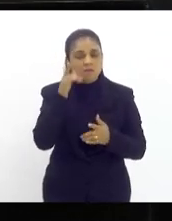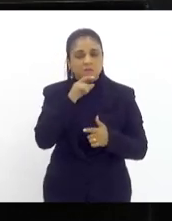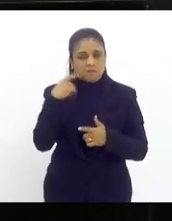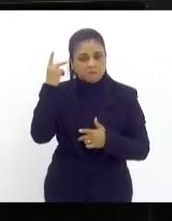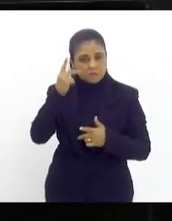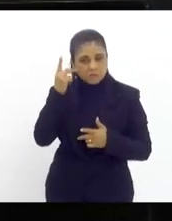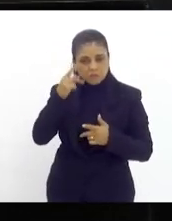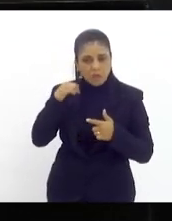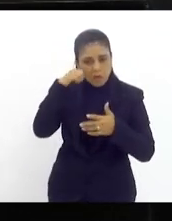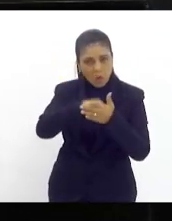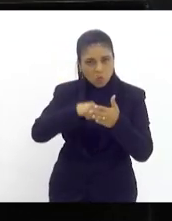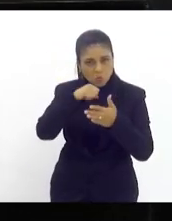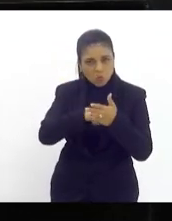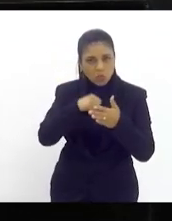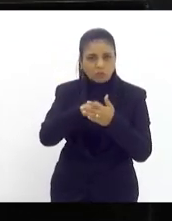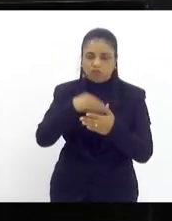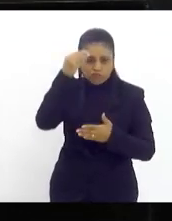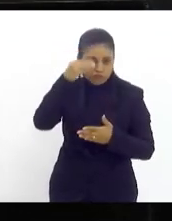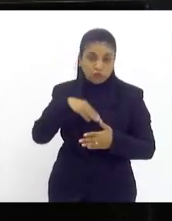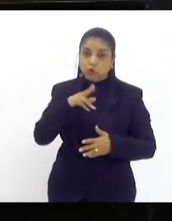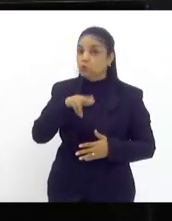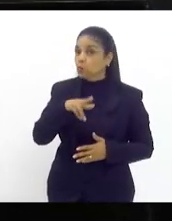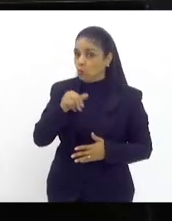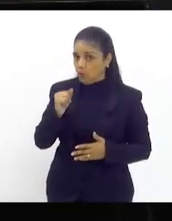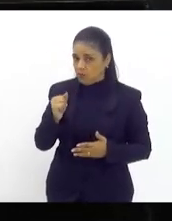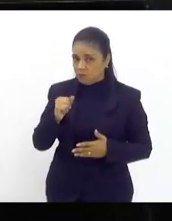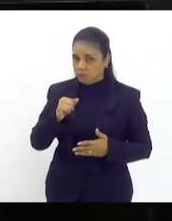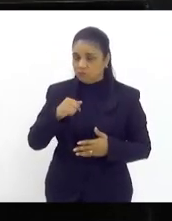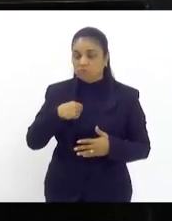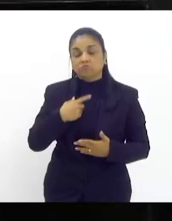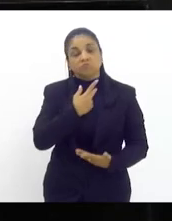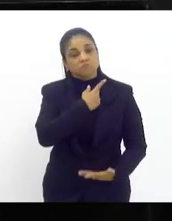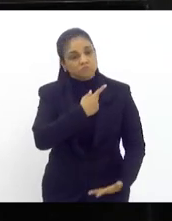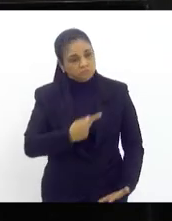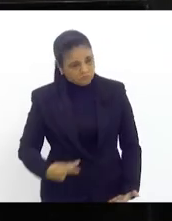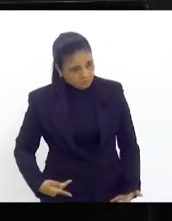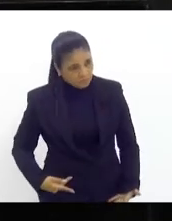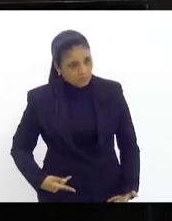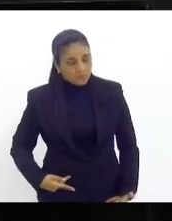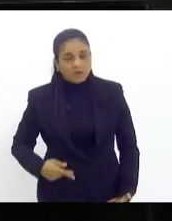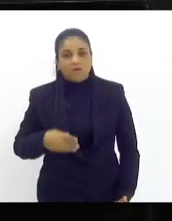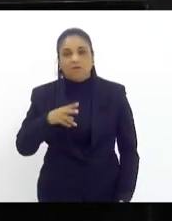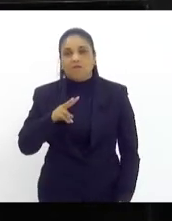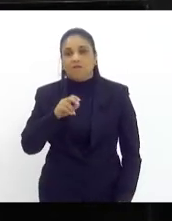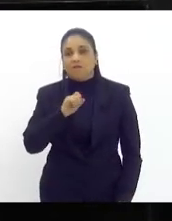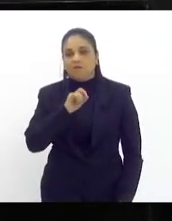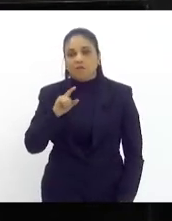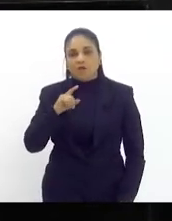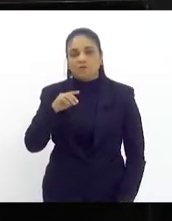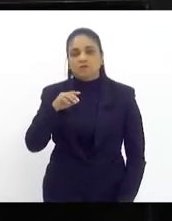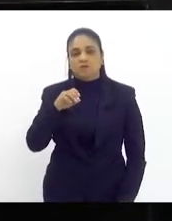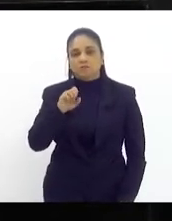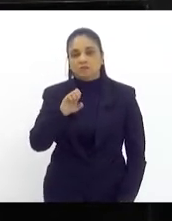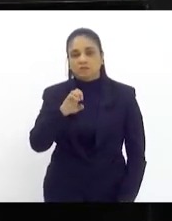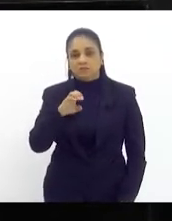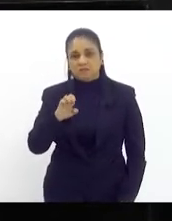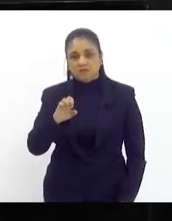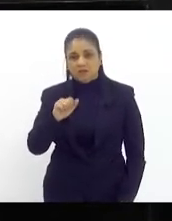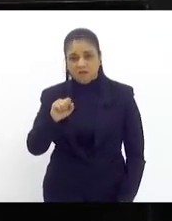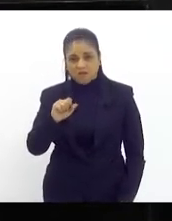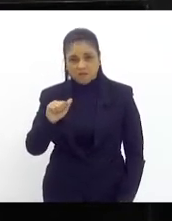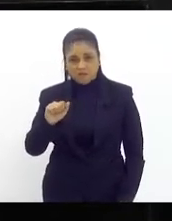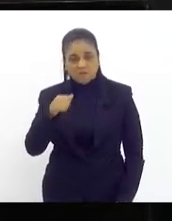por vocês e a gente não vai desistir e por fim mesmo o senhor presidente valceasa meu amigo